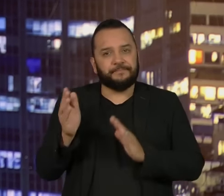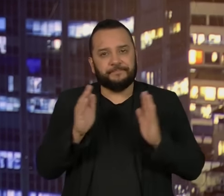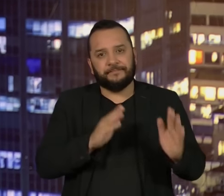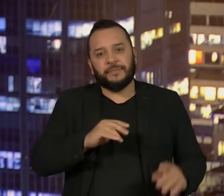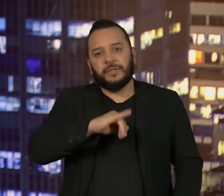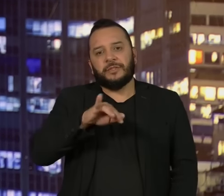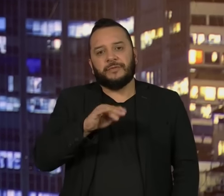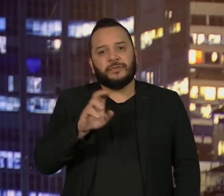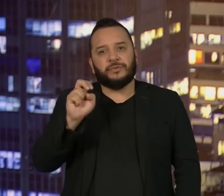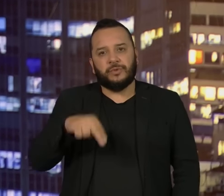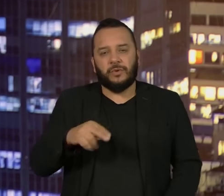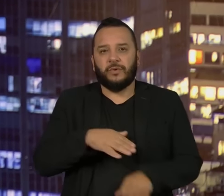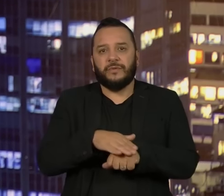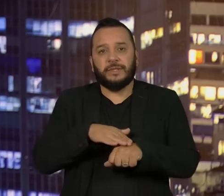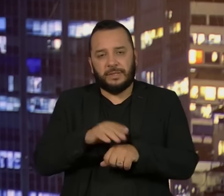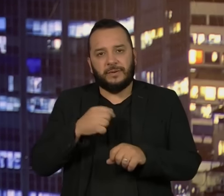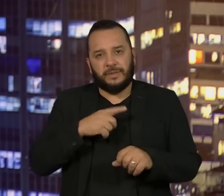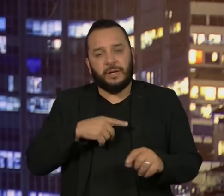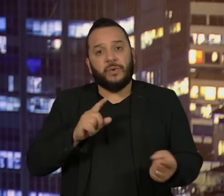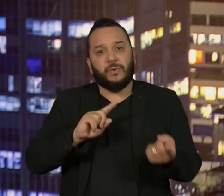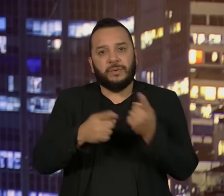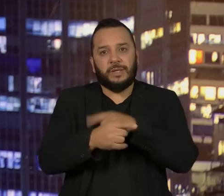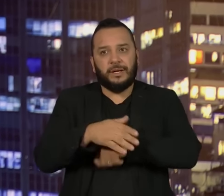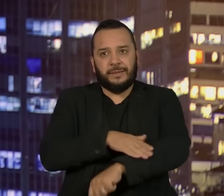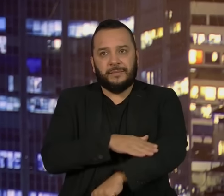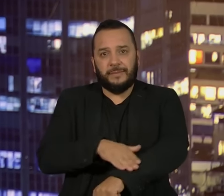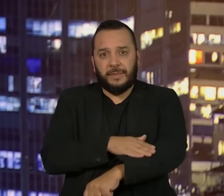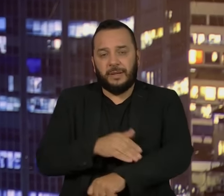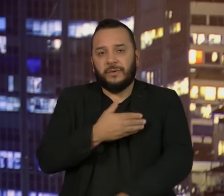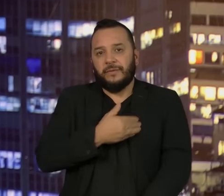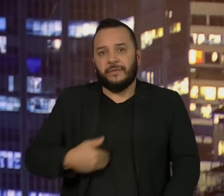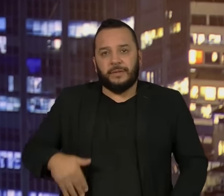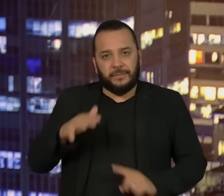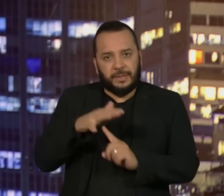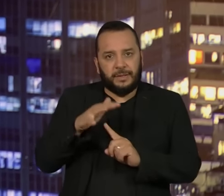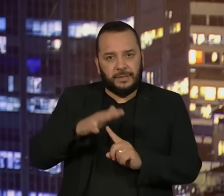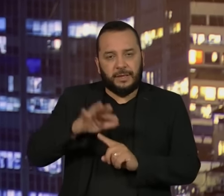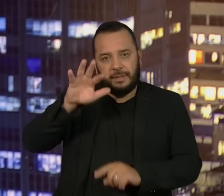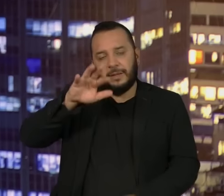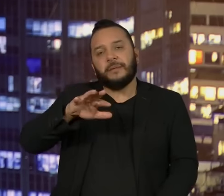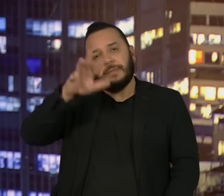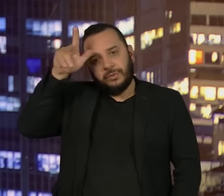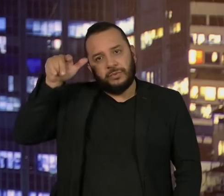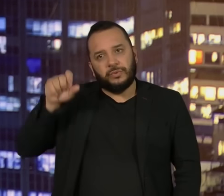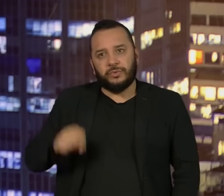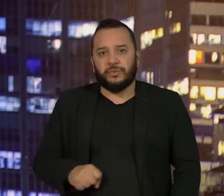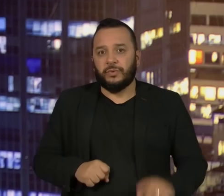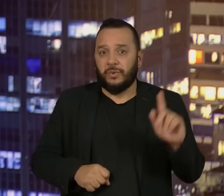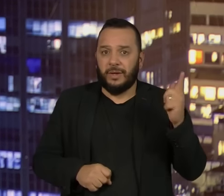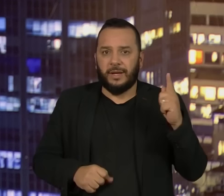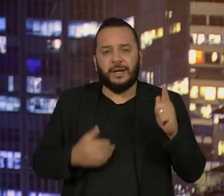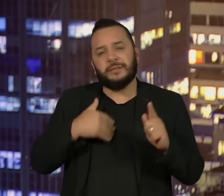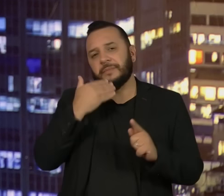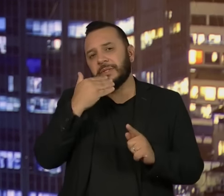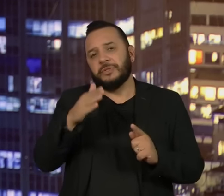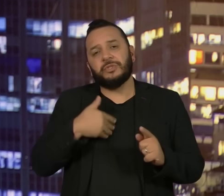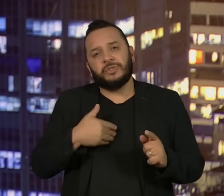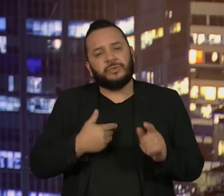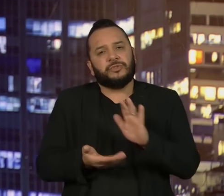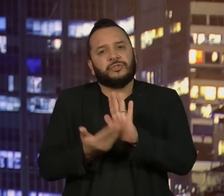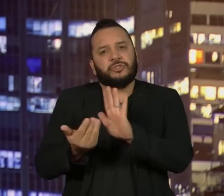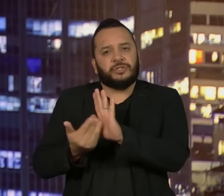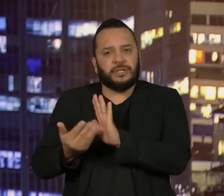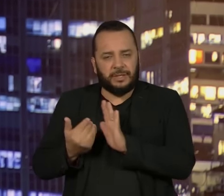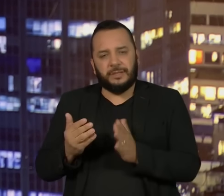Jefferson Tenório, autor de O Avesso da Pele. Governos dos estados do Paraná, Mato Grosso do Sul e Goiás pediram para recolher o livro das